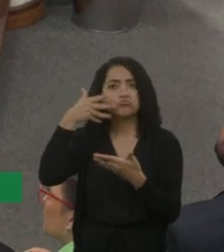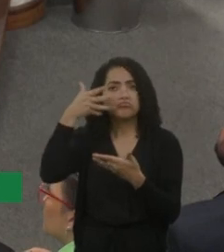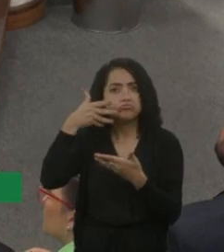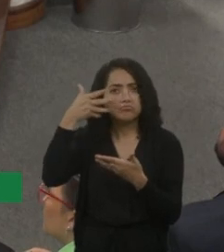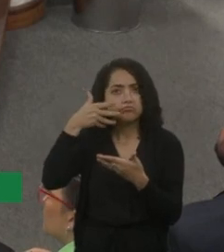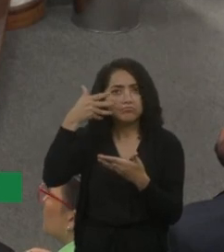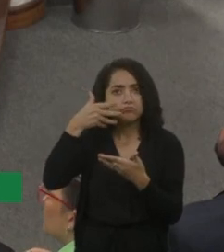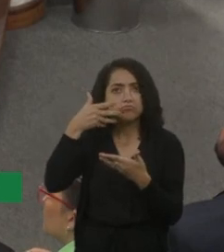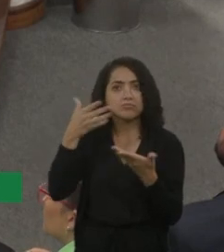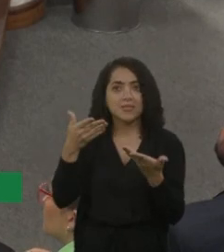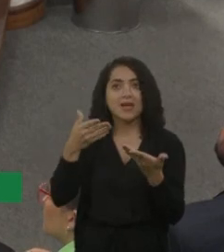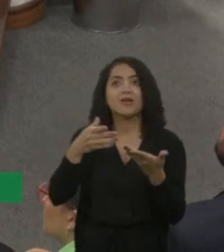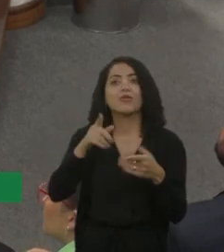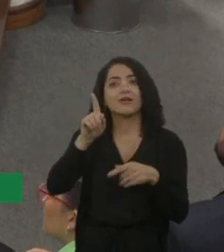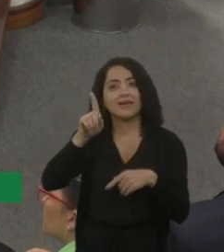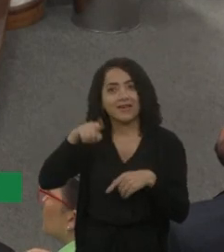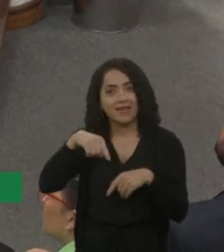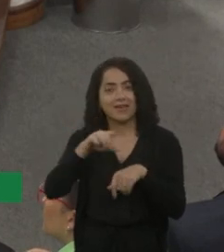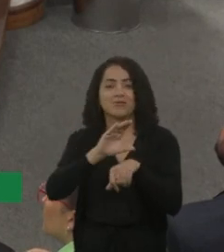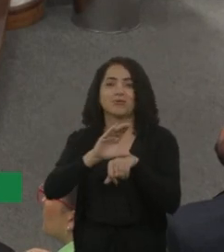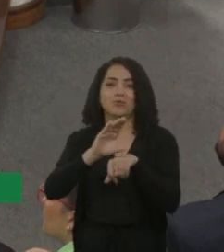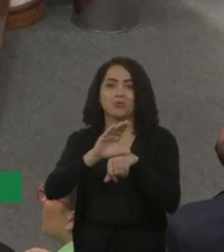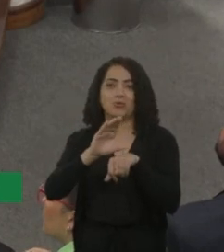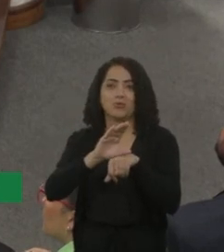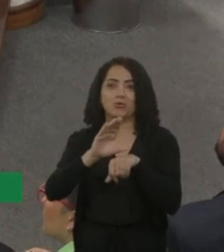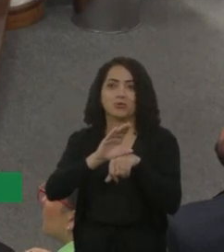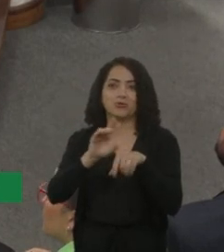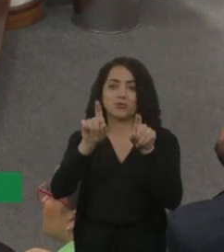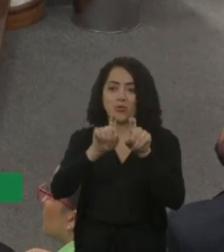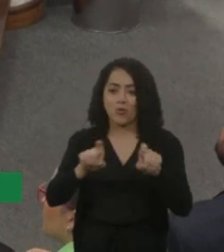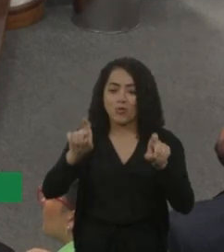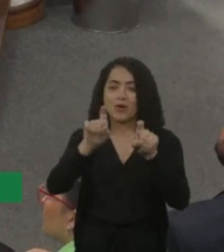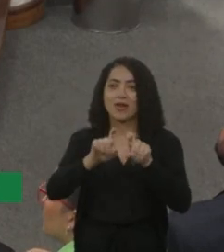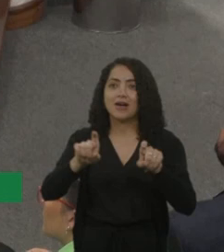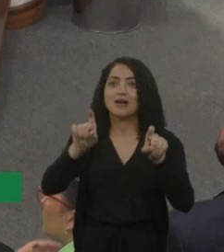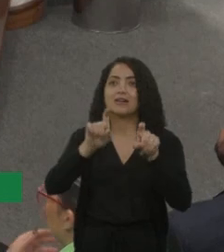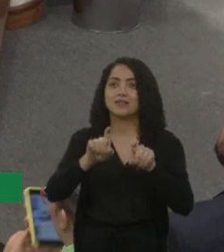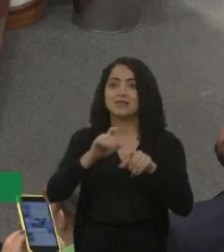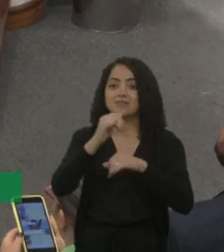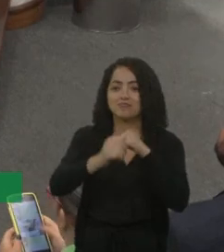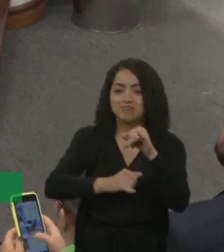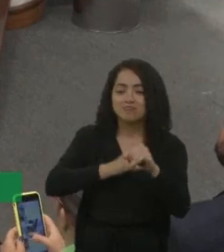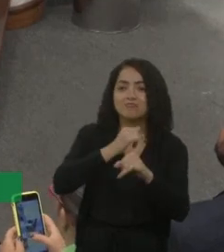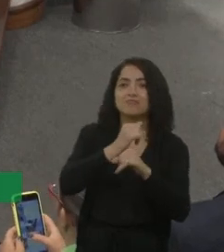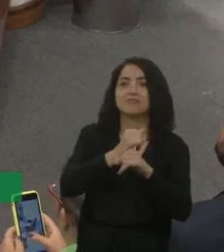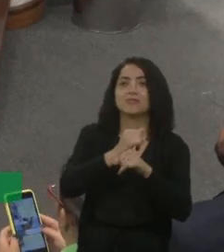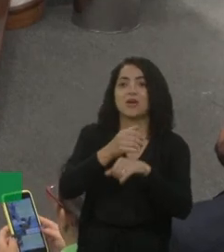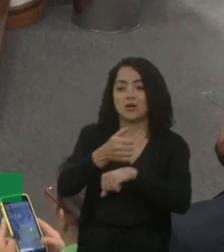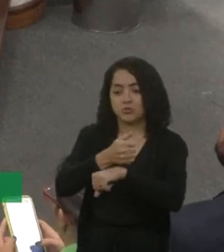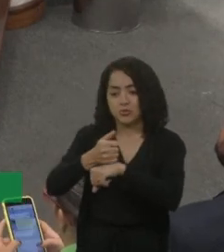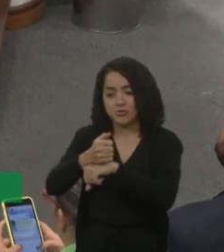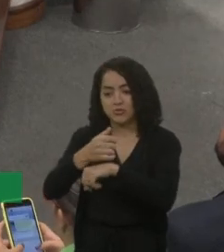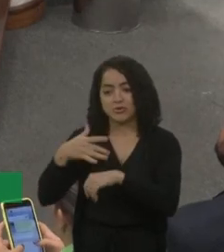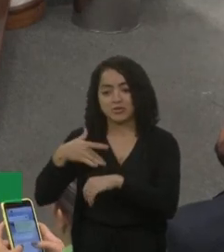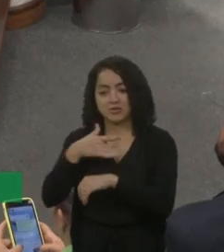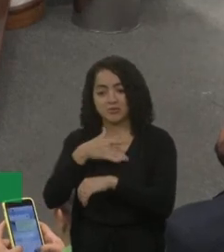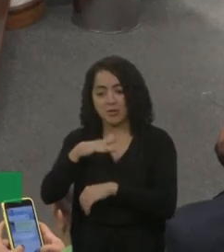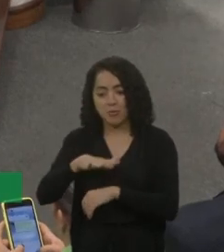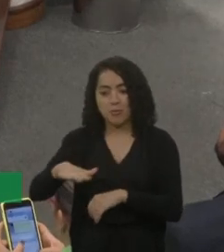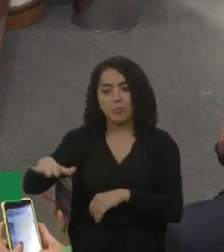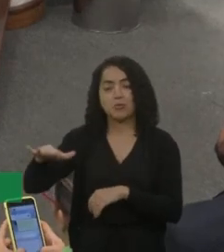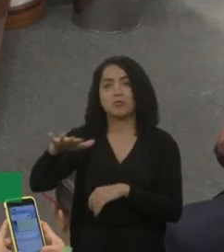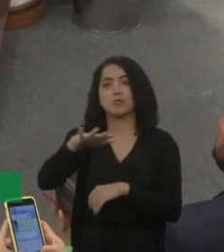agora num curso online que a Escola de Saúde Pública vai oferecer aos profissionais de saúde, à população em geral, e que a gente tem